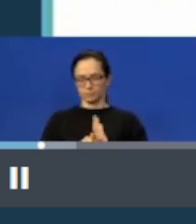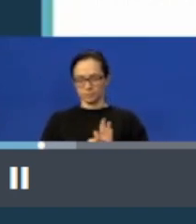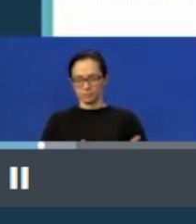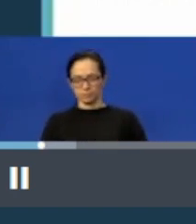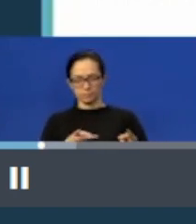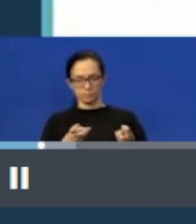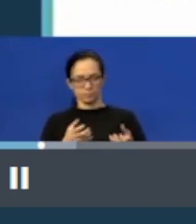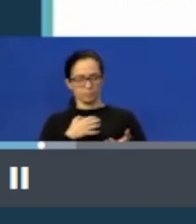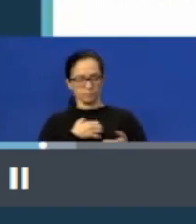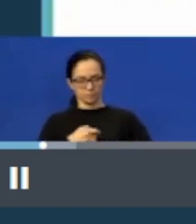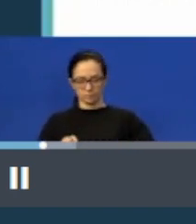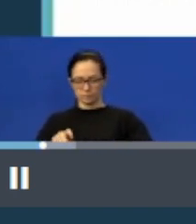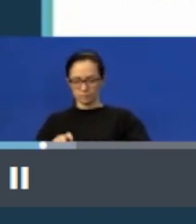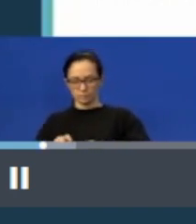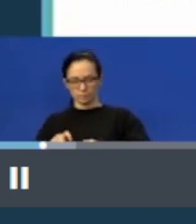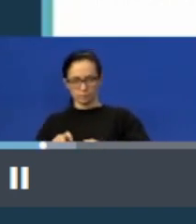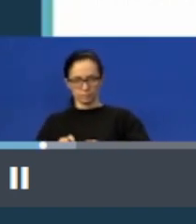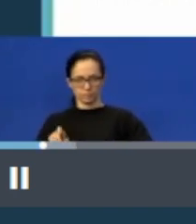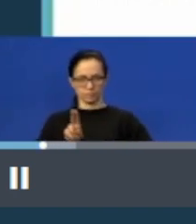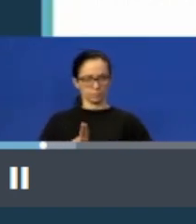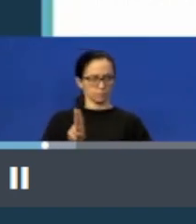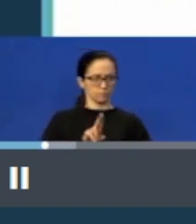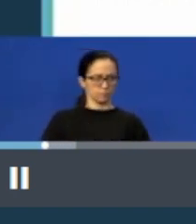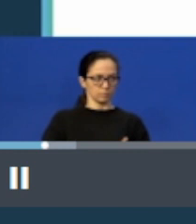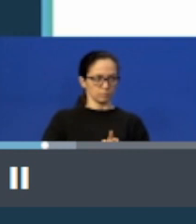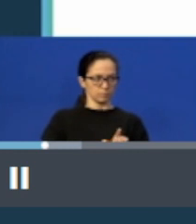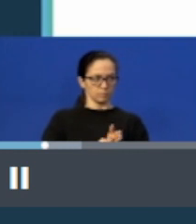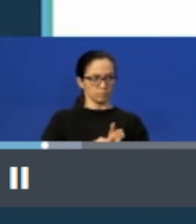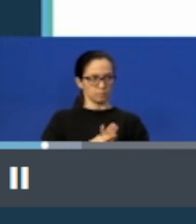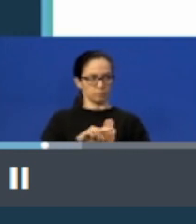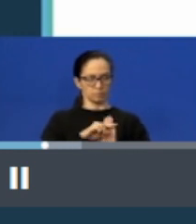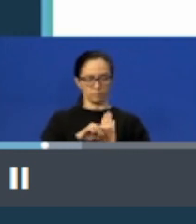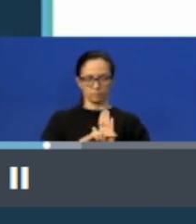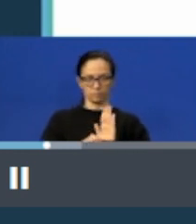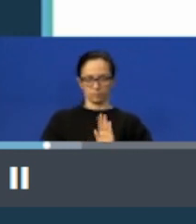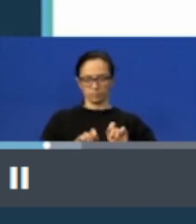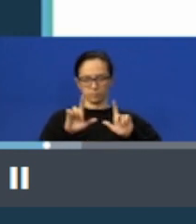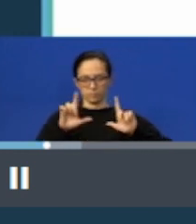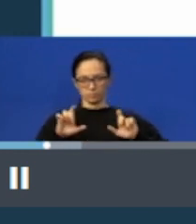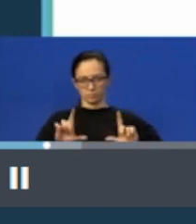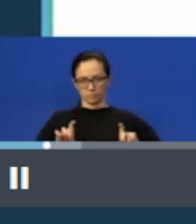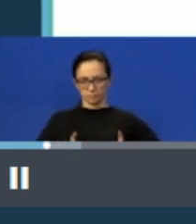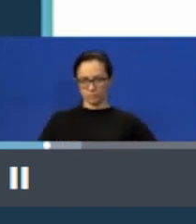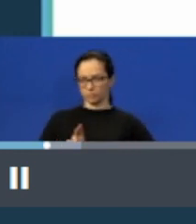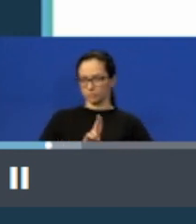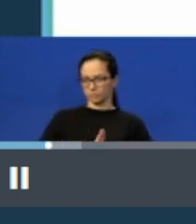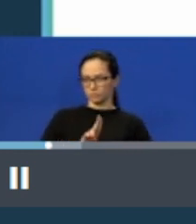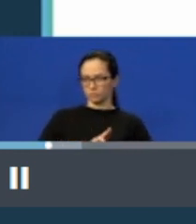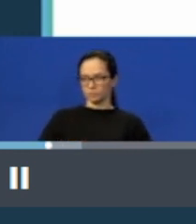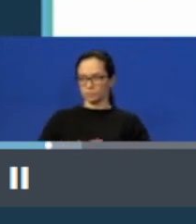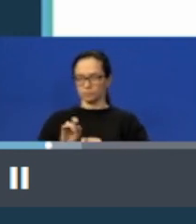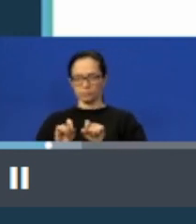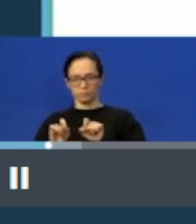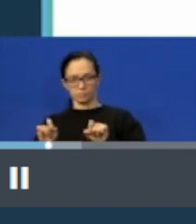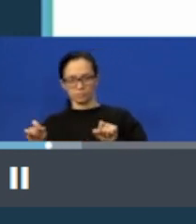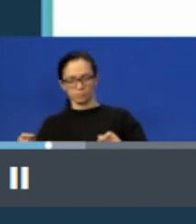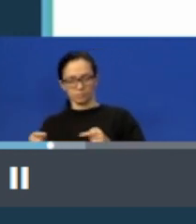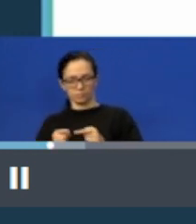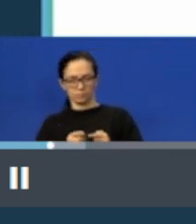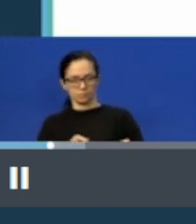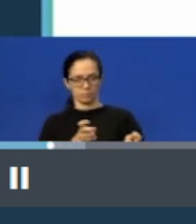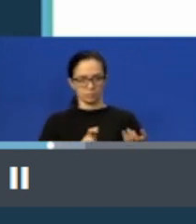medicina que vai se dedicar ao estudo e ao emprego dos raios-x e de outras energias radiantes com fins